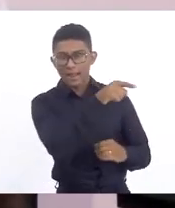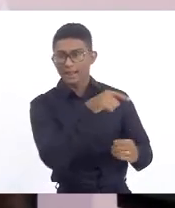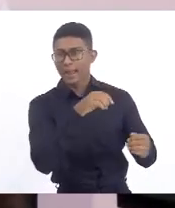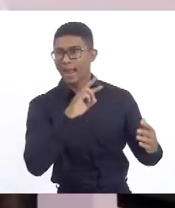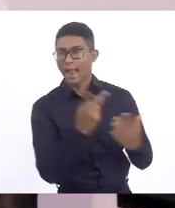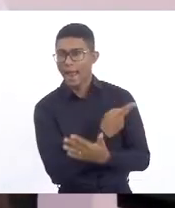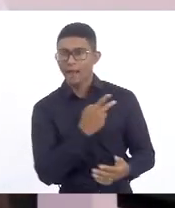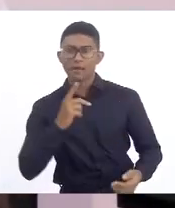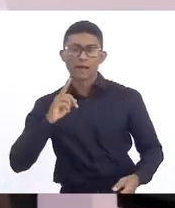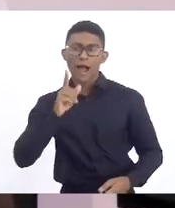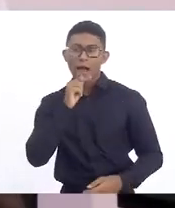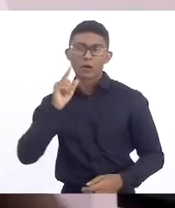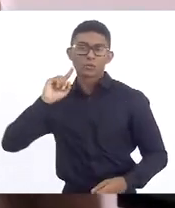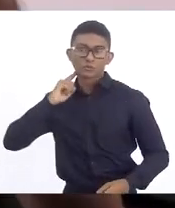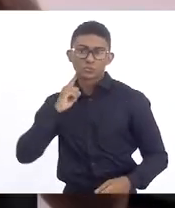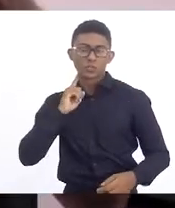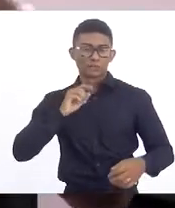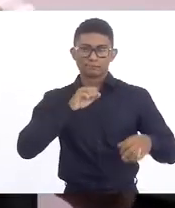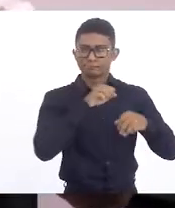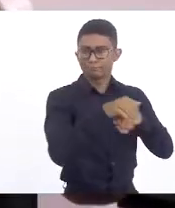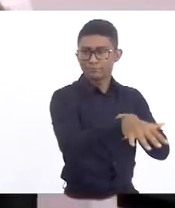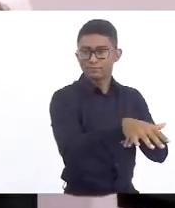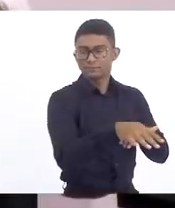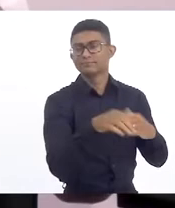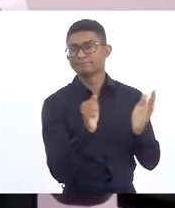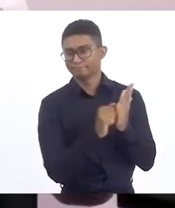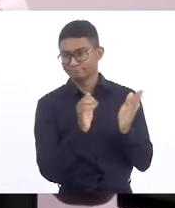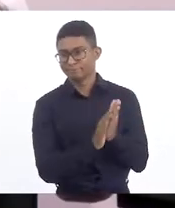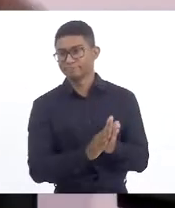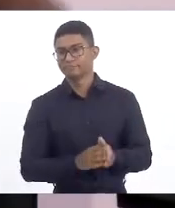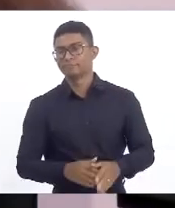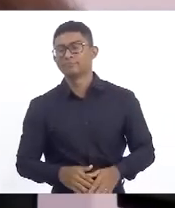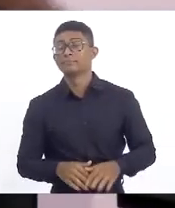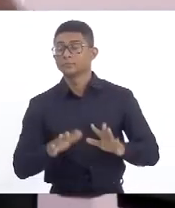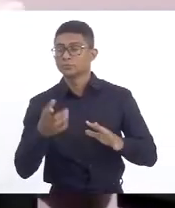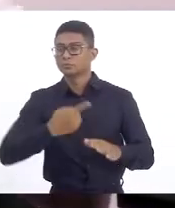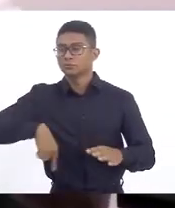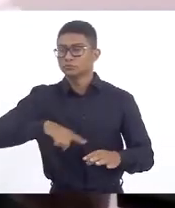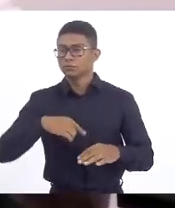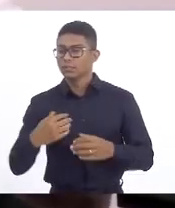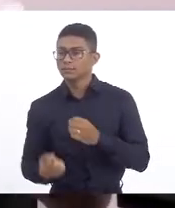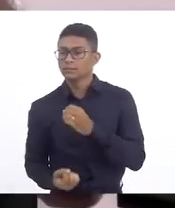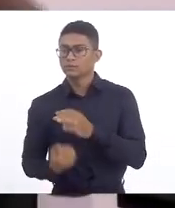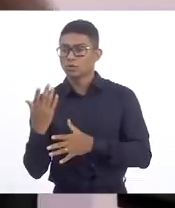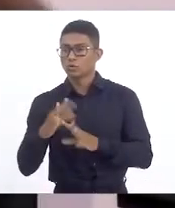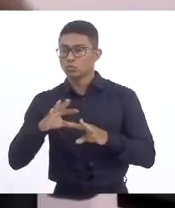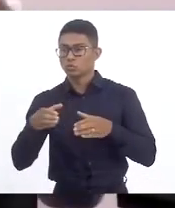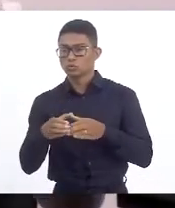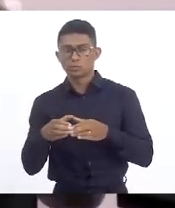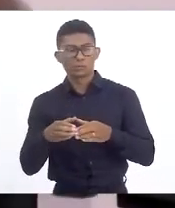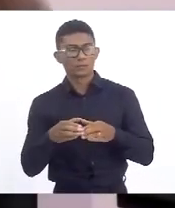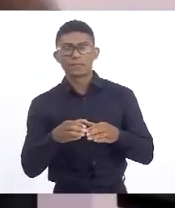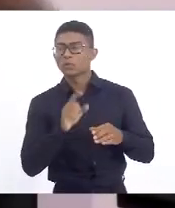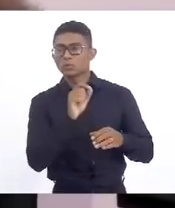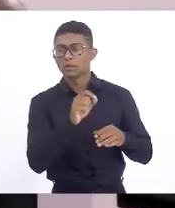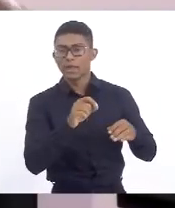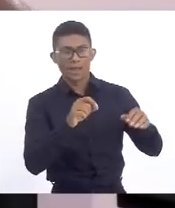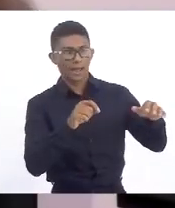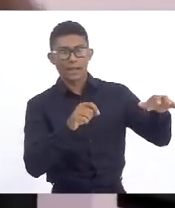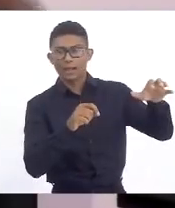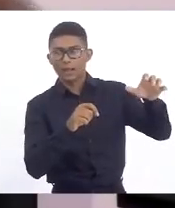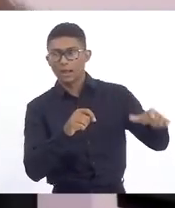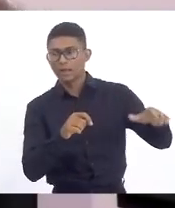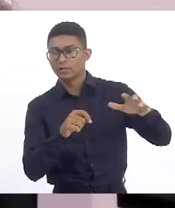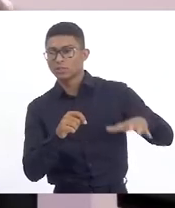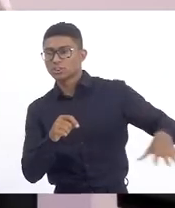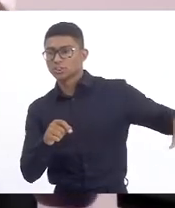criamos um grupo de trabalho chamado ALGA, que envolve Japeri, que envolve Queimados, Nova